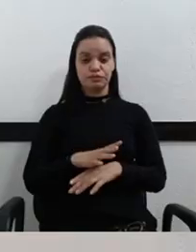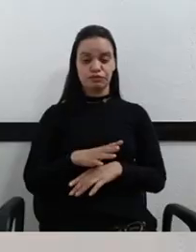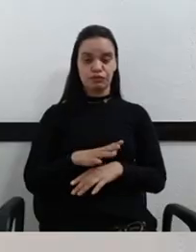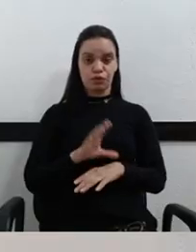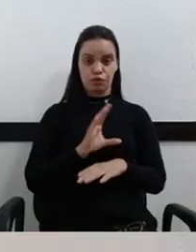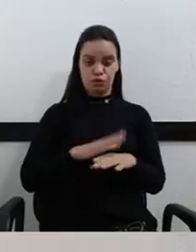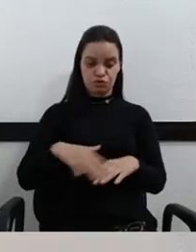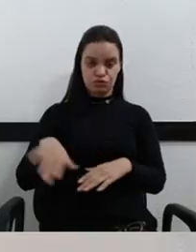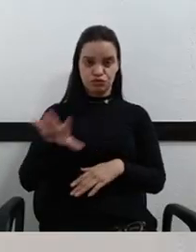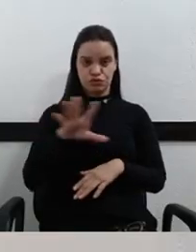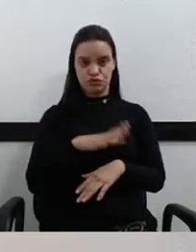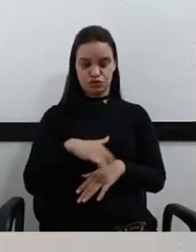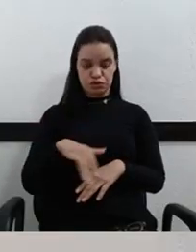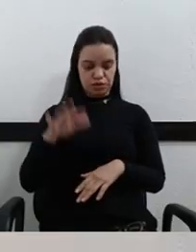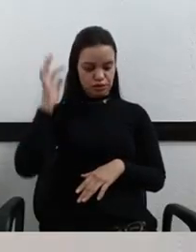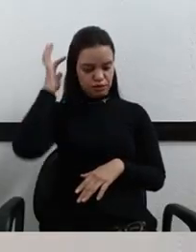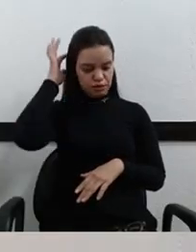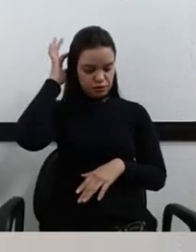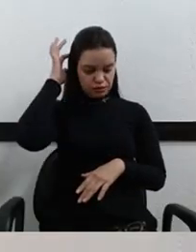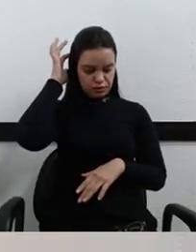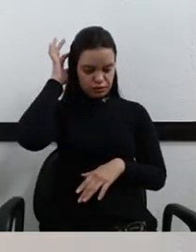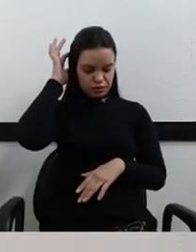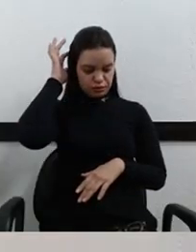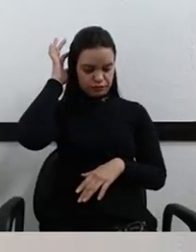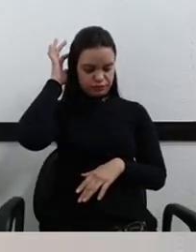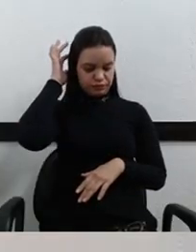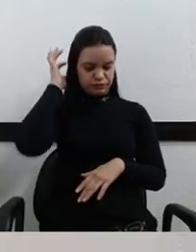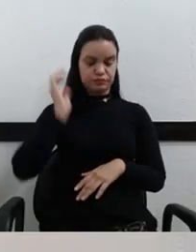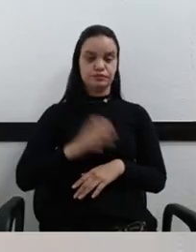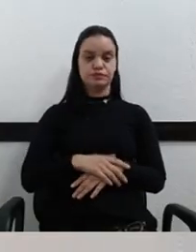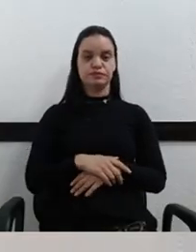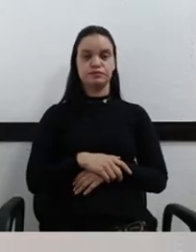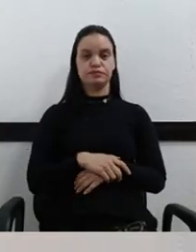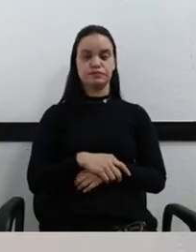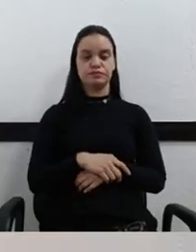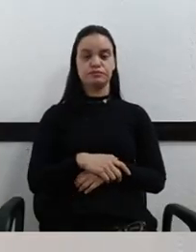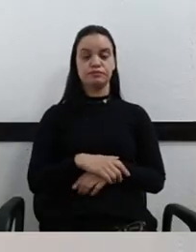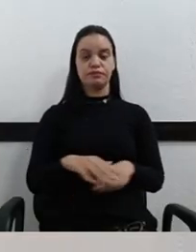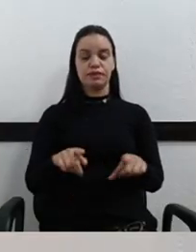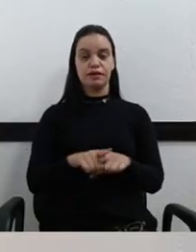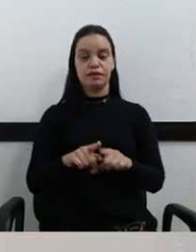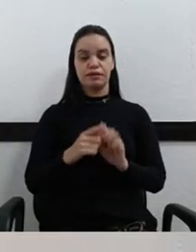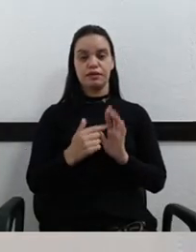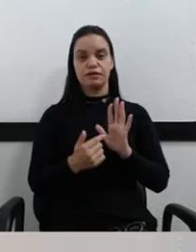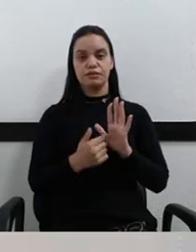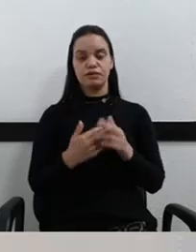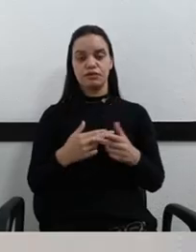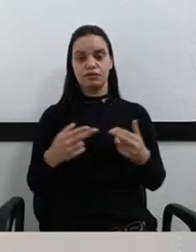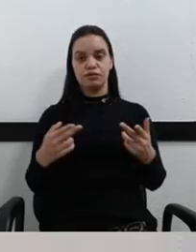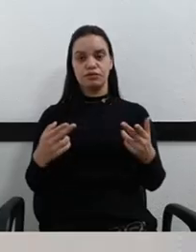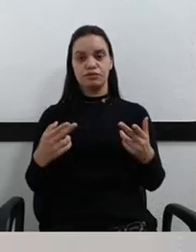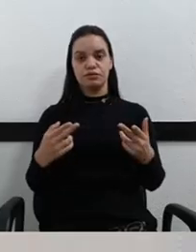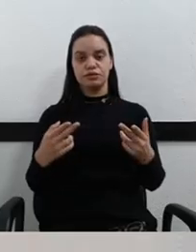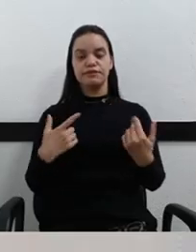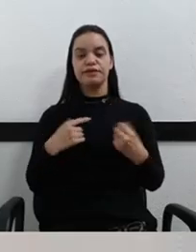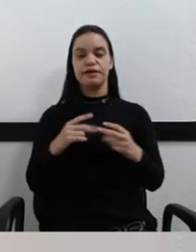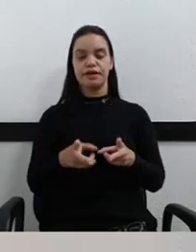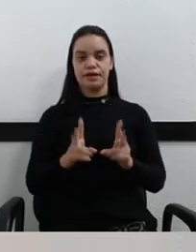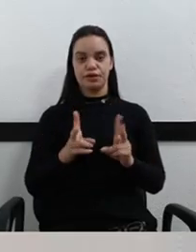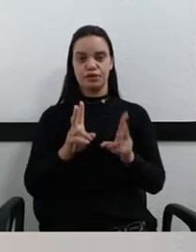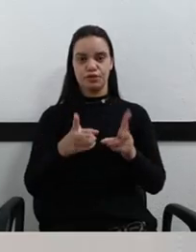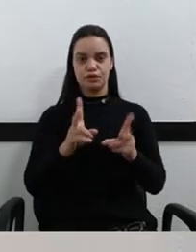Geral, aqui no Excelentíssimo Conselheiro Roque, ele também deu o conceito bom e para a